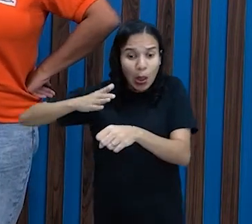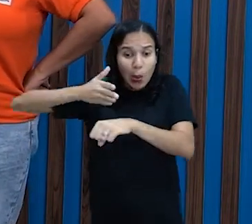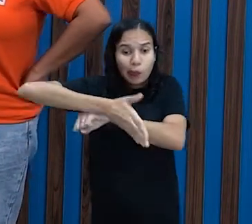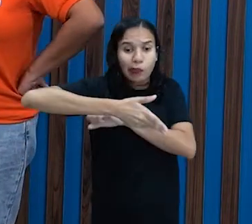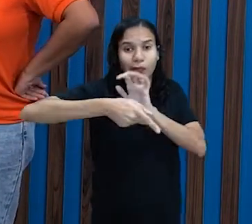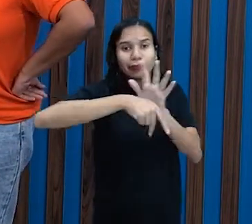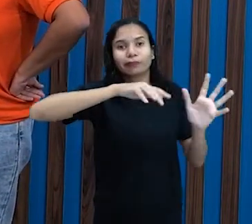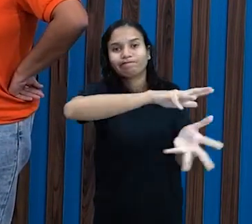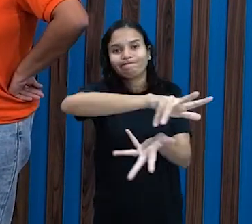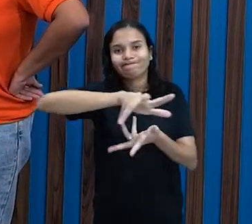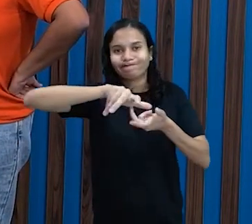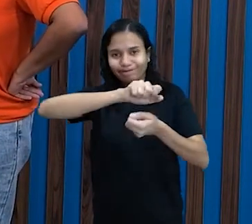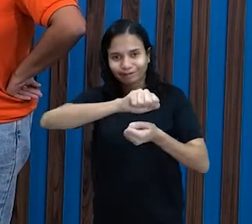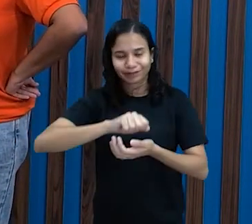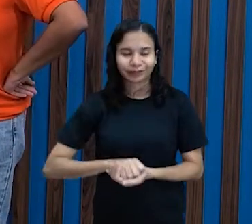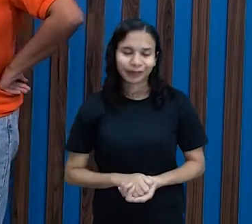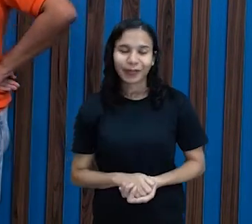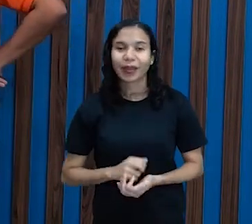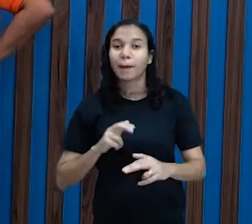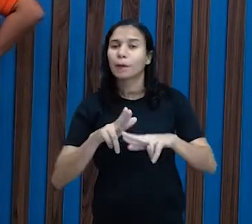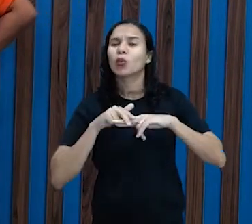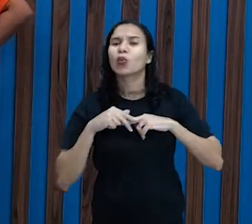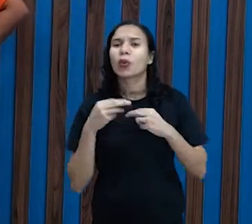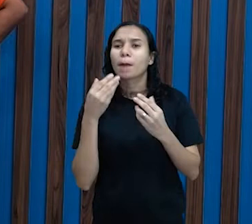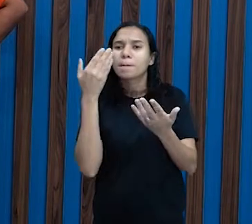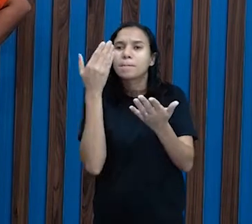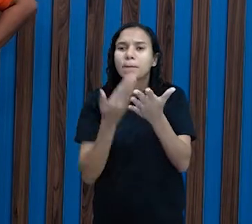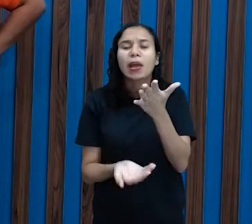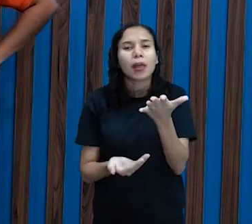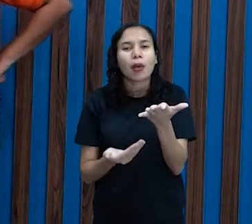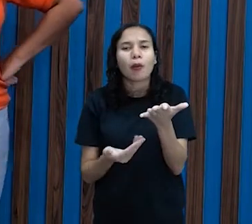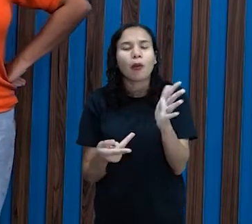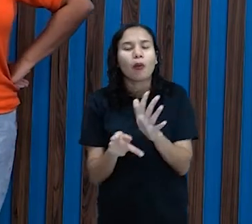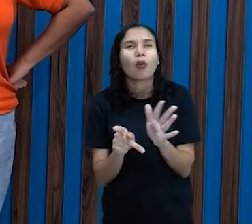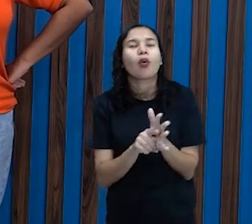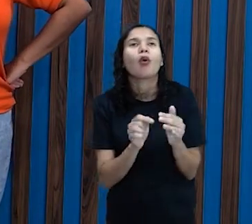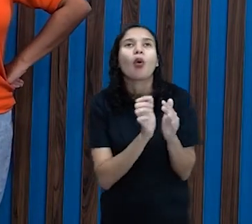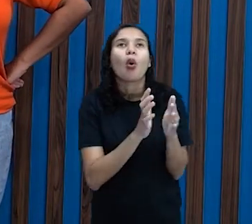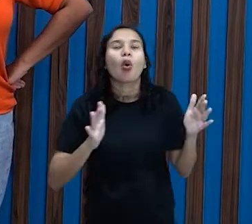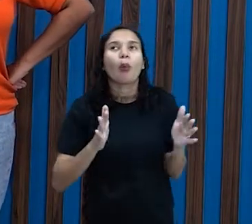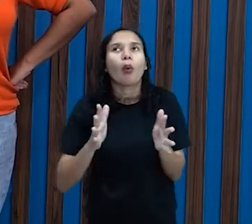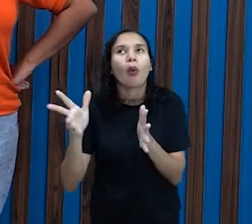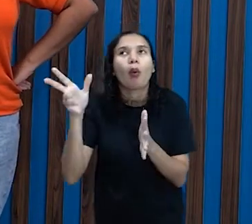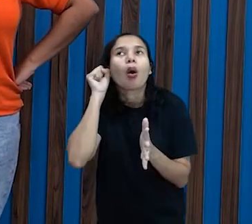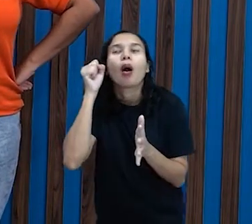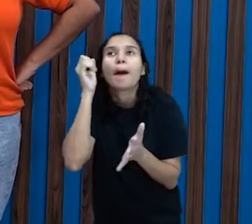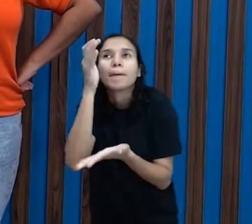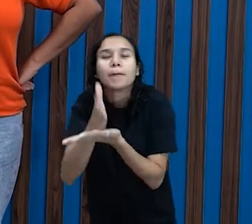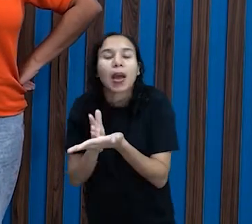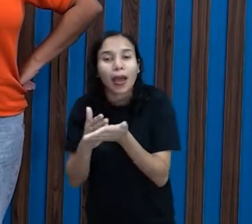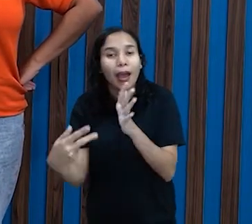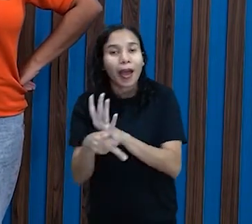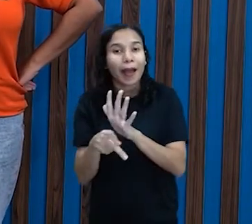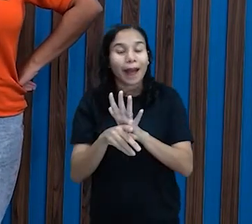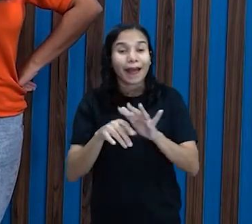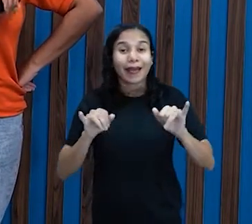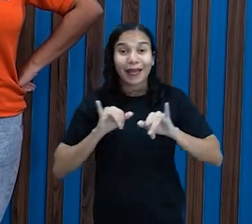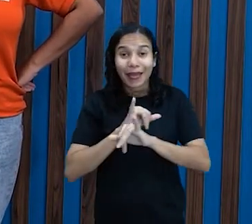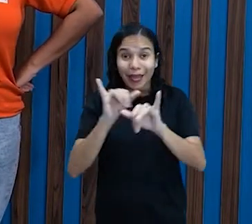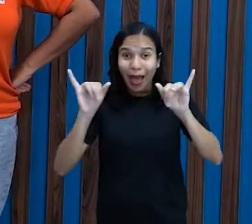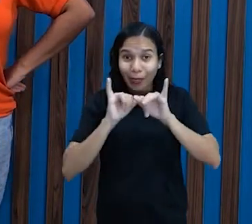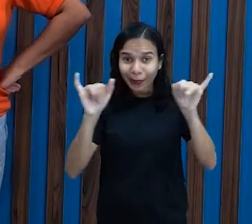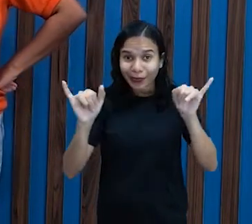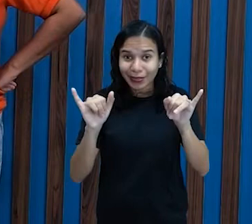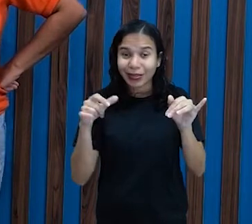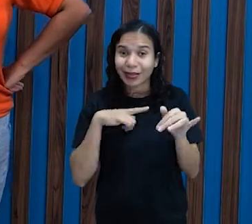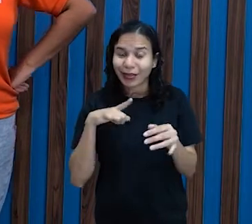a Terra. Então, como eles perderam esse aviso inicial e a notícia era veiculada,